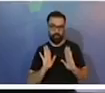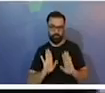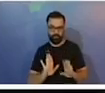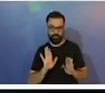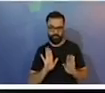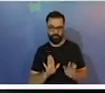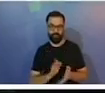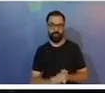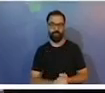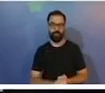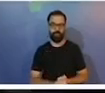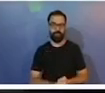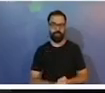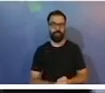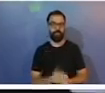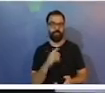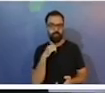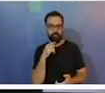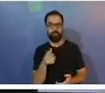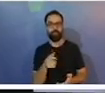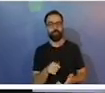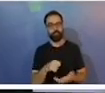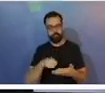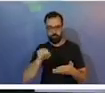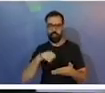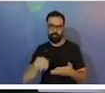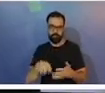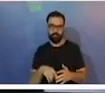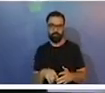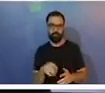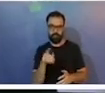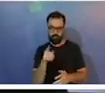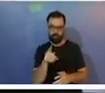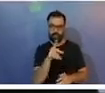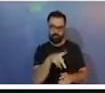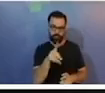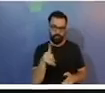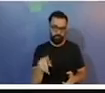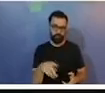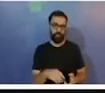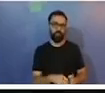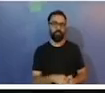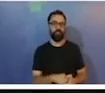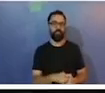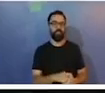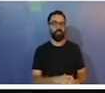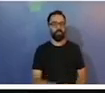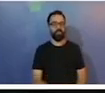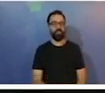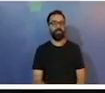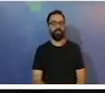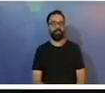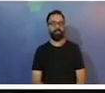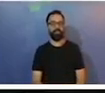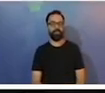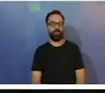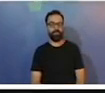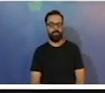para a próxima. Dúvida, correção das atividades, os professores estão sempre esperando